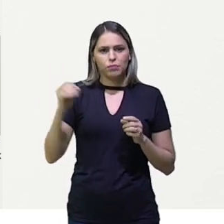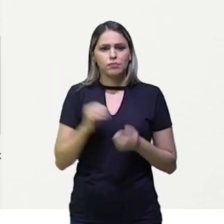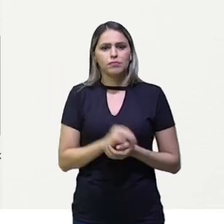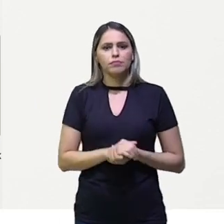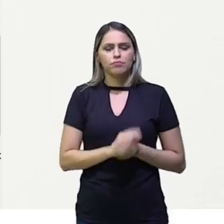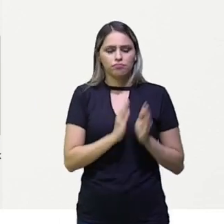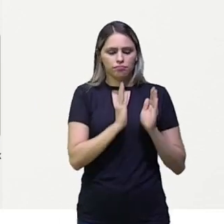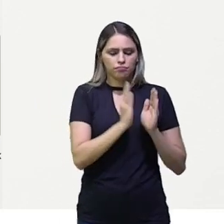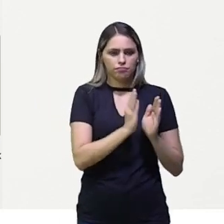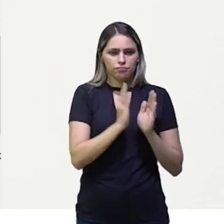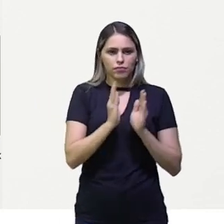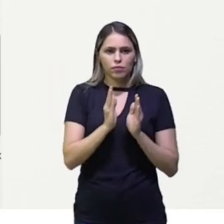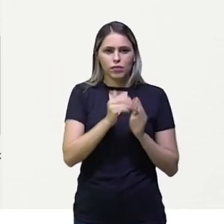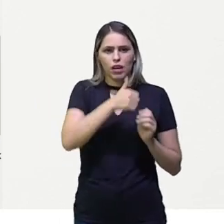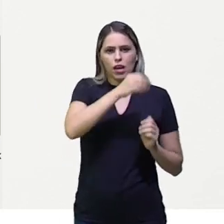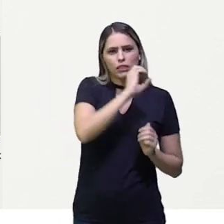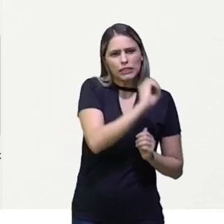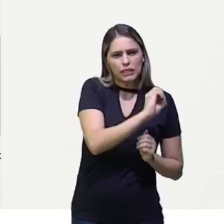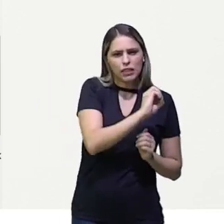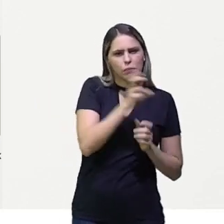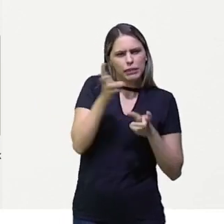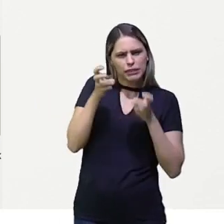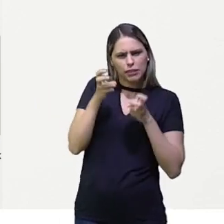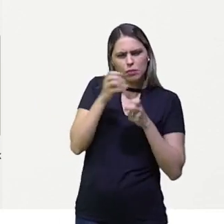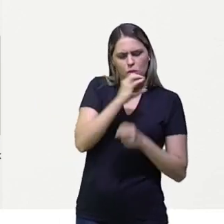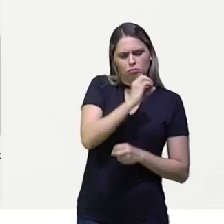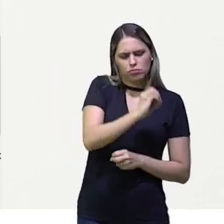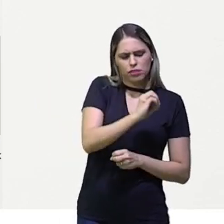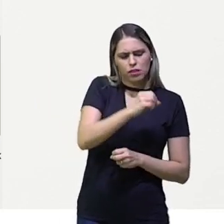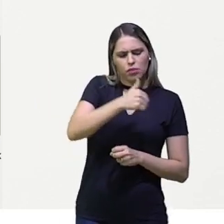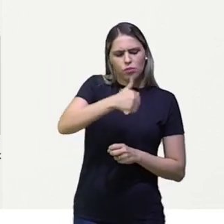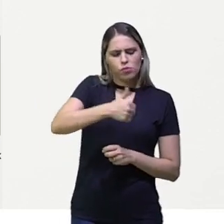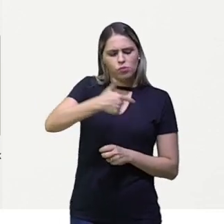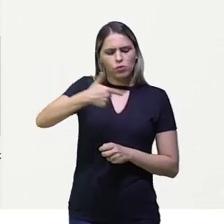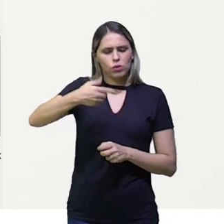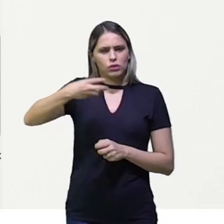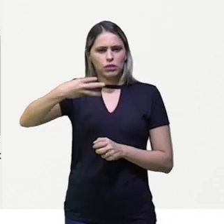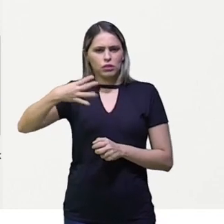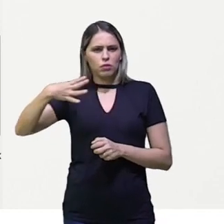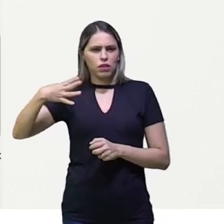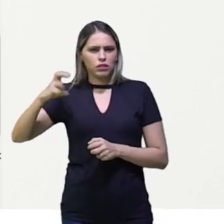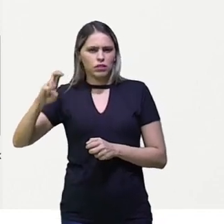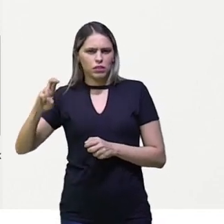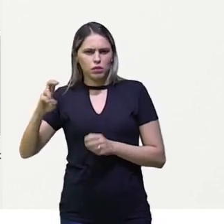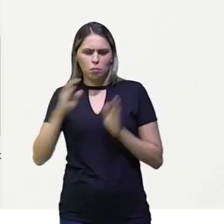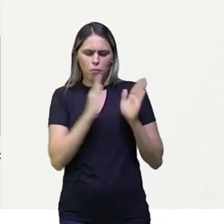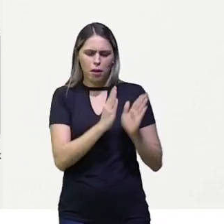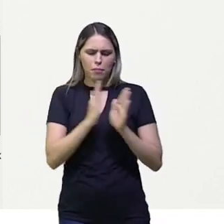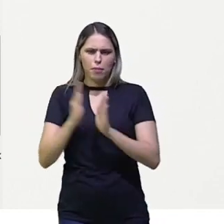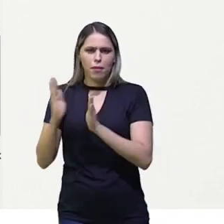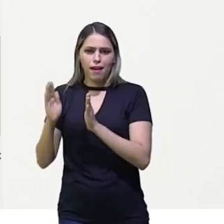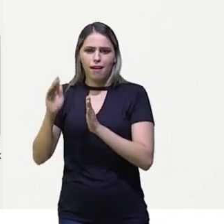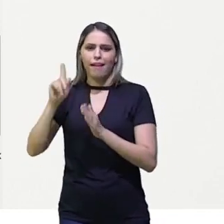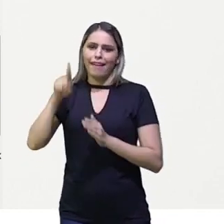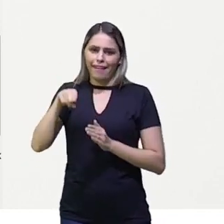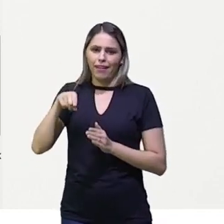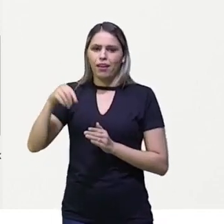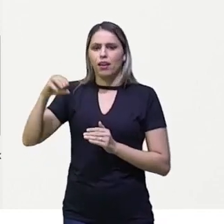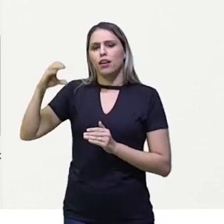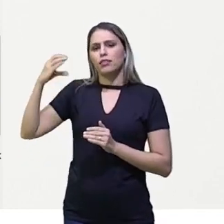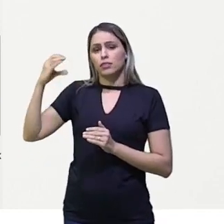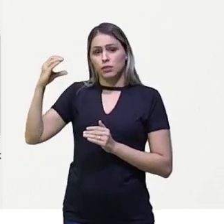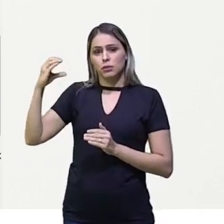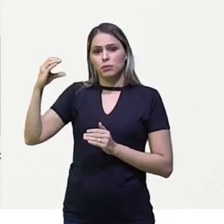né? Esse tamanho aqui dessa régua, quanto está medindo?